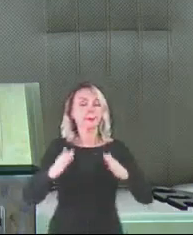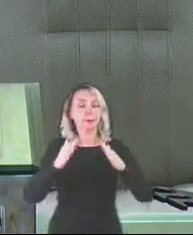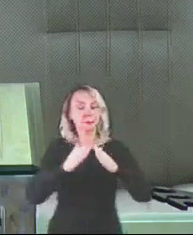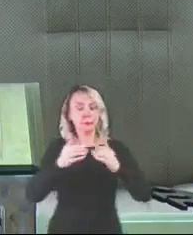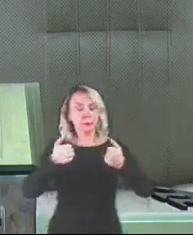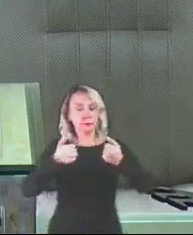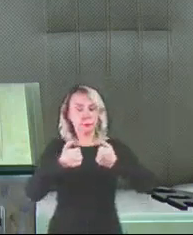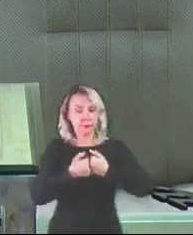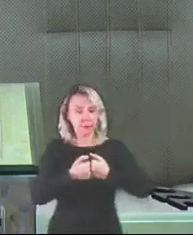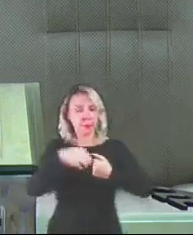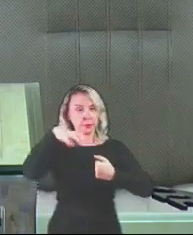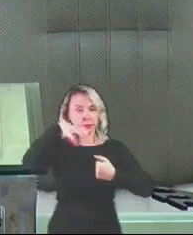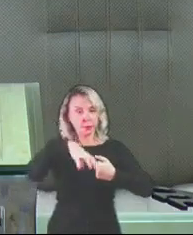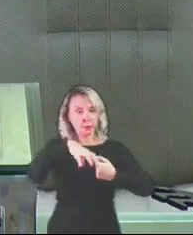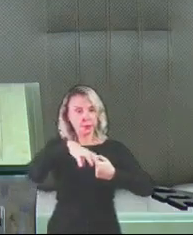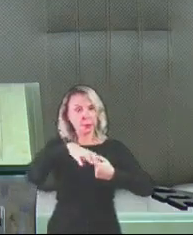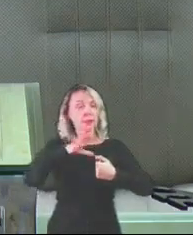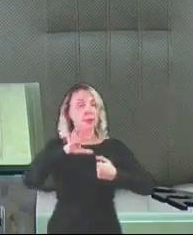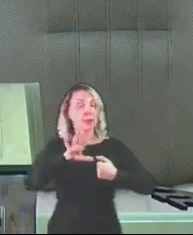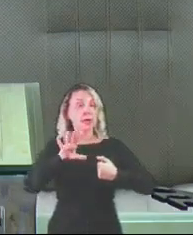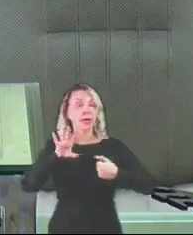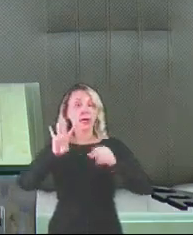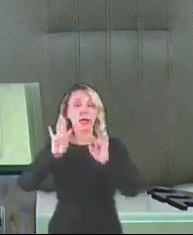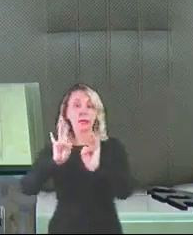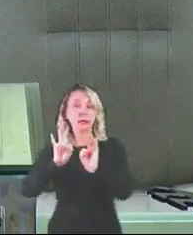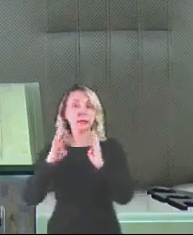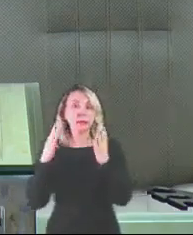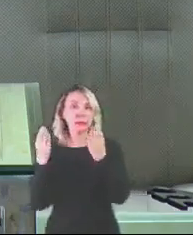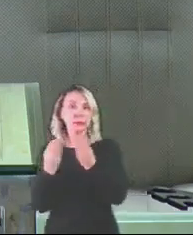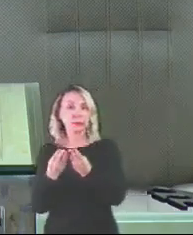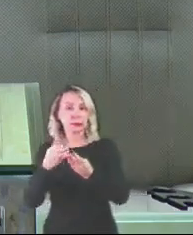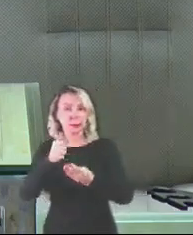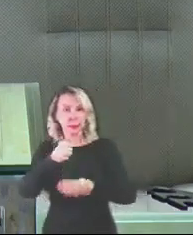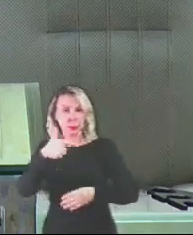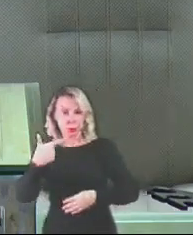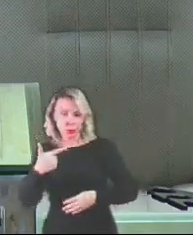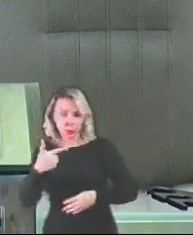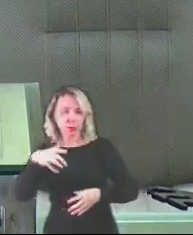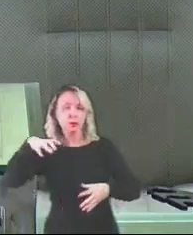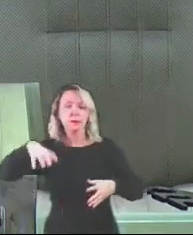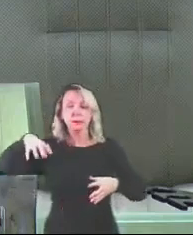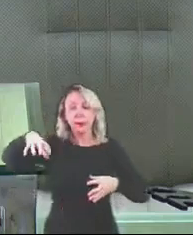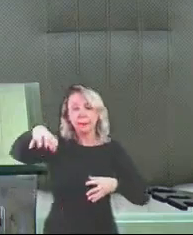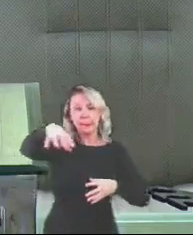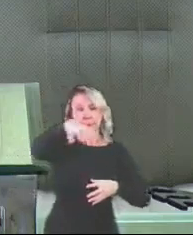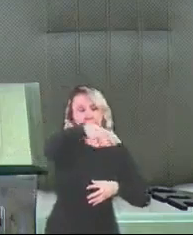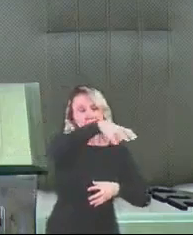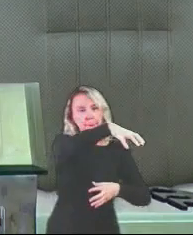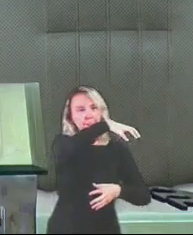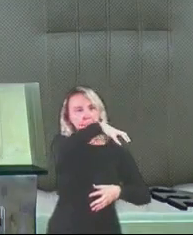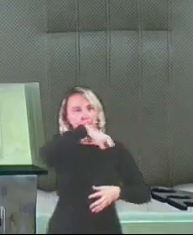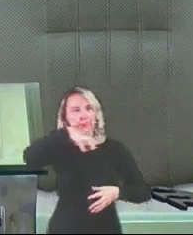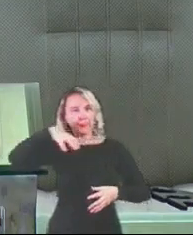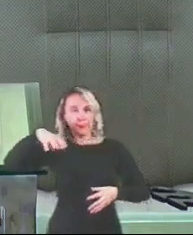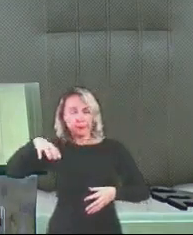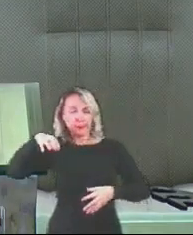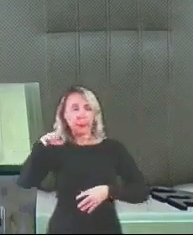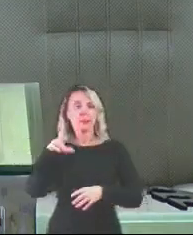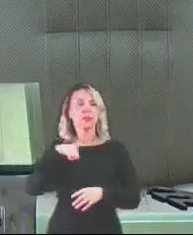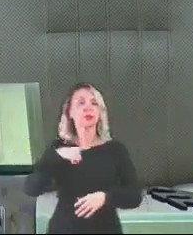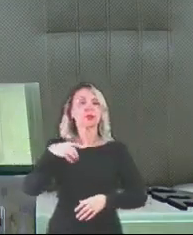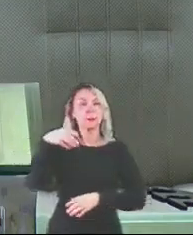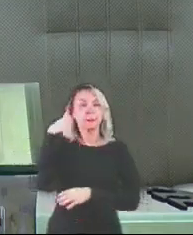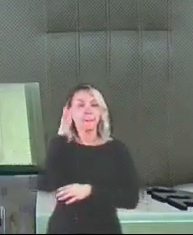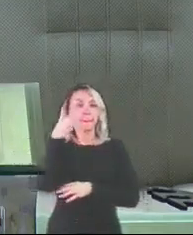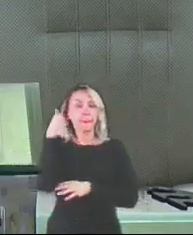meio e as 12 tribos de Israel cercavam o tabernáculo com as suas bandeiras. E Israel chegou um